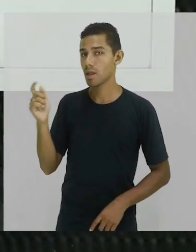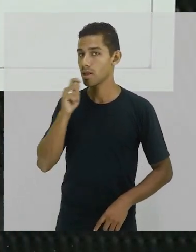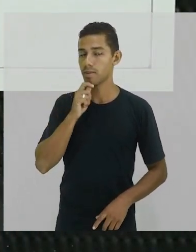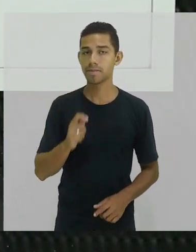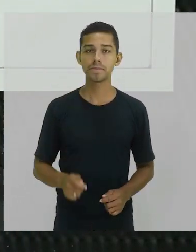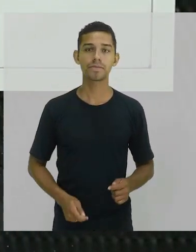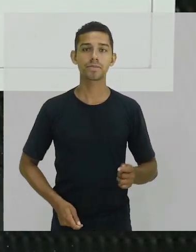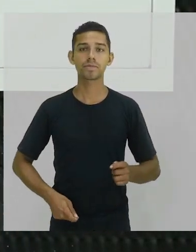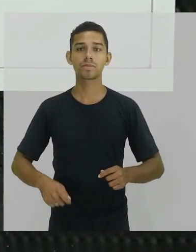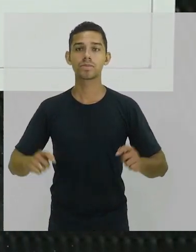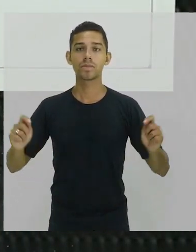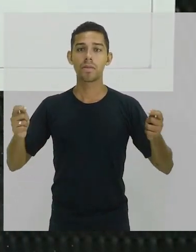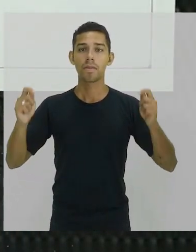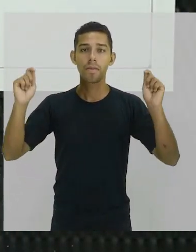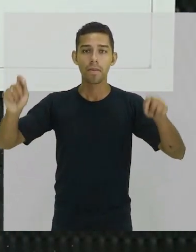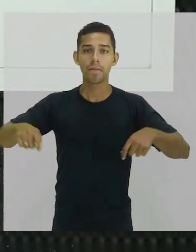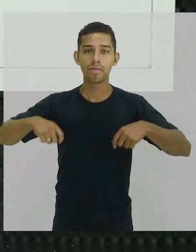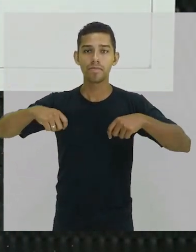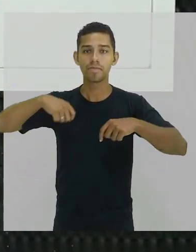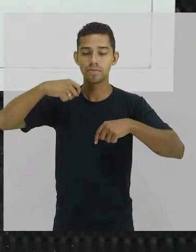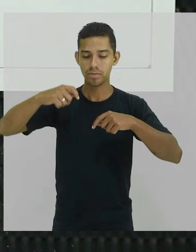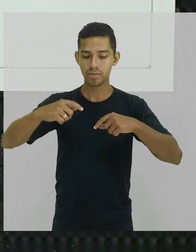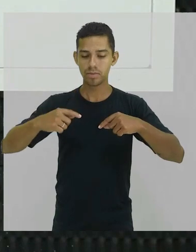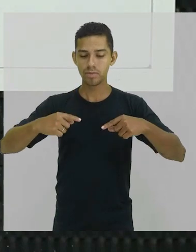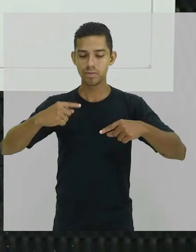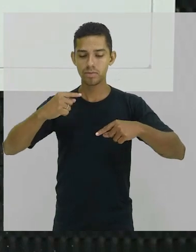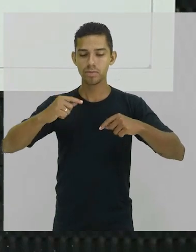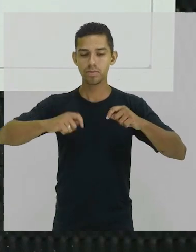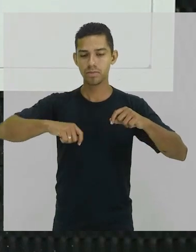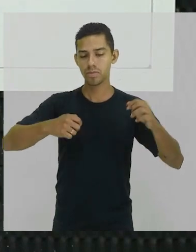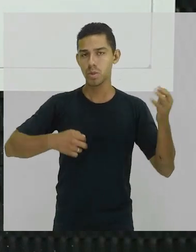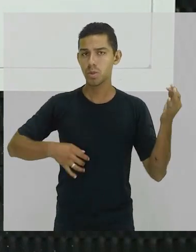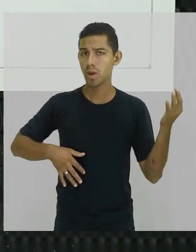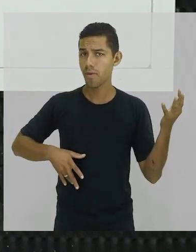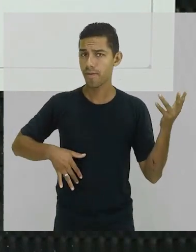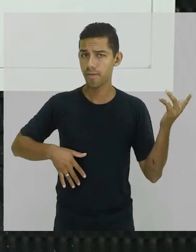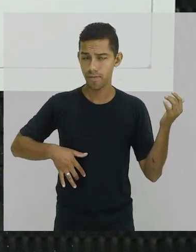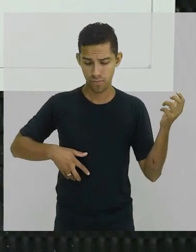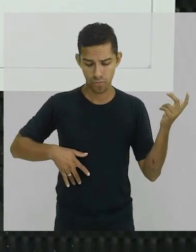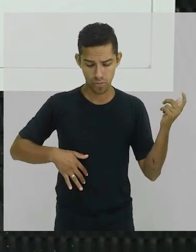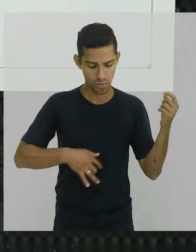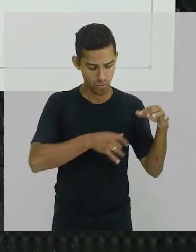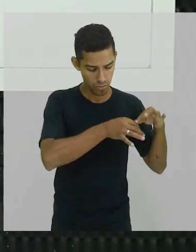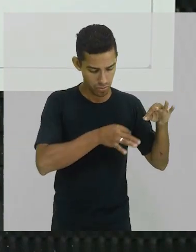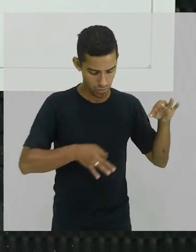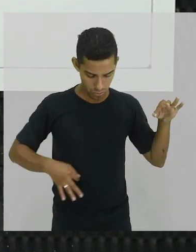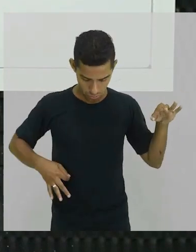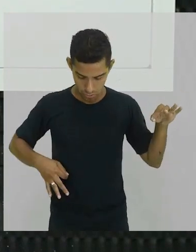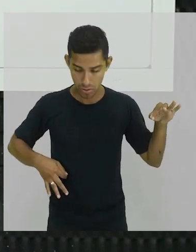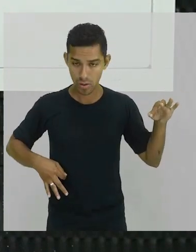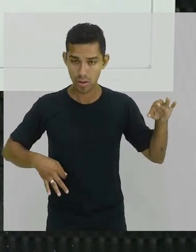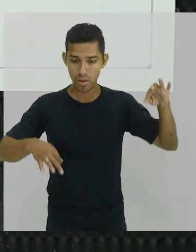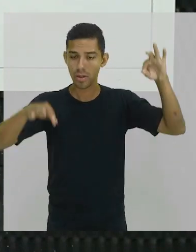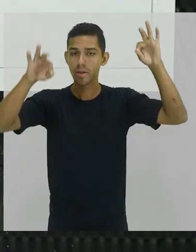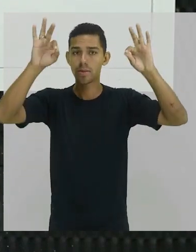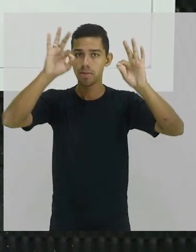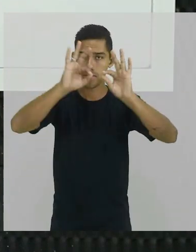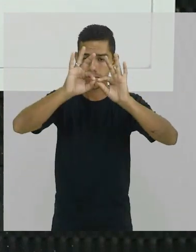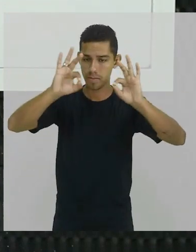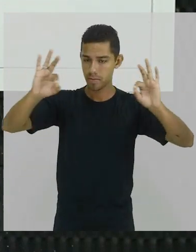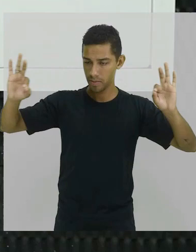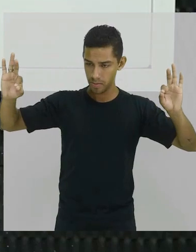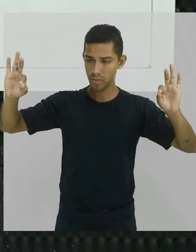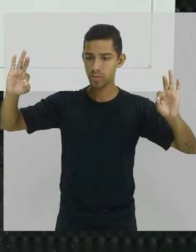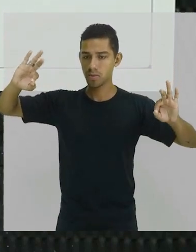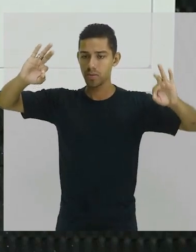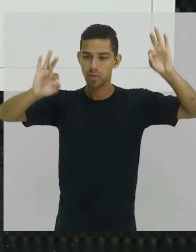corda, e emitir uma onda, a corda de um violão, entendeu? Então, a onda que se propaga